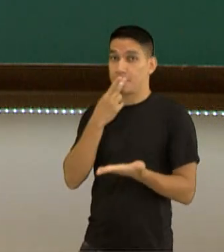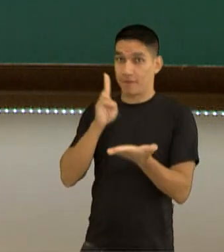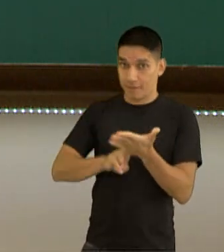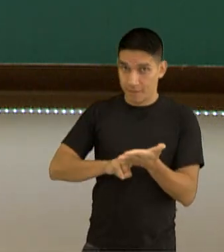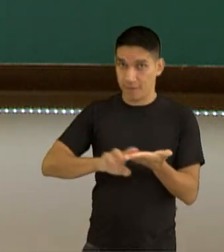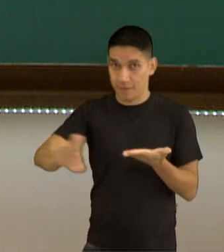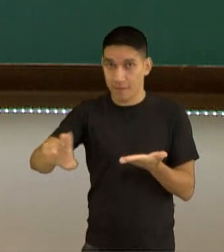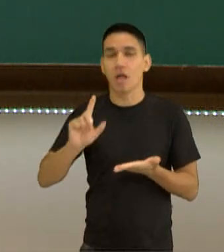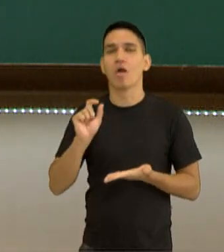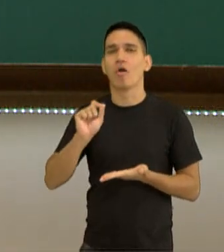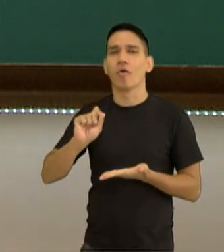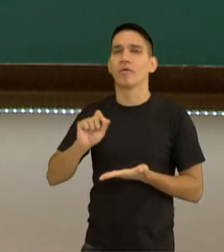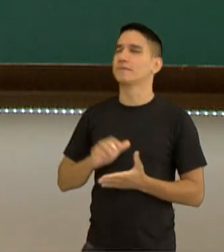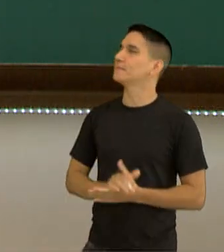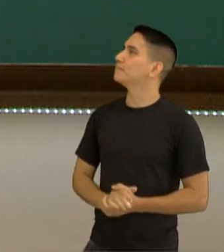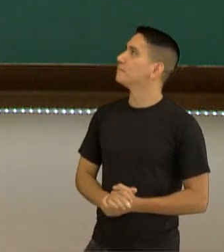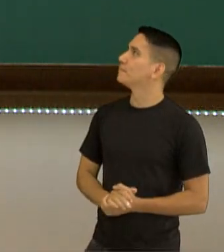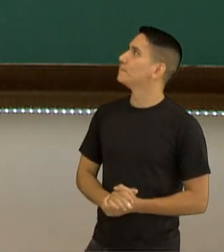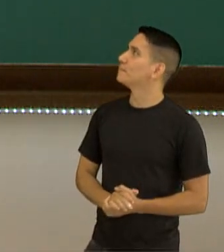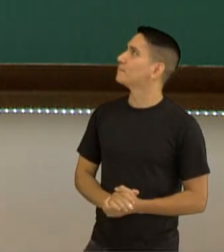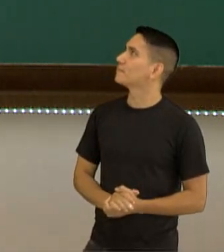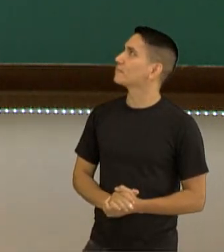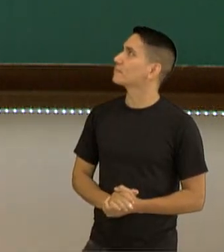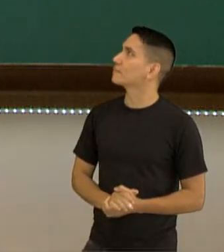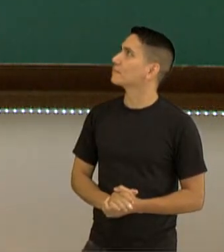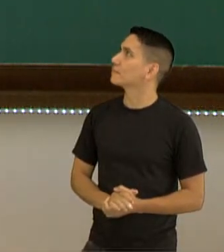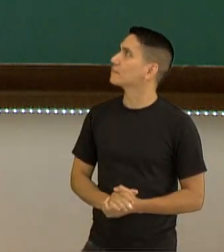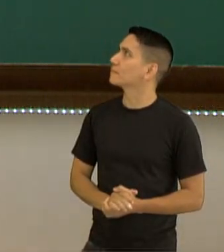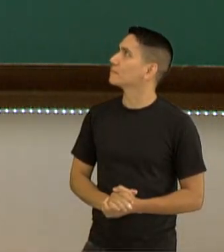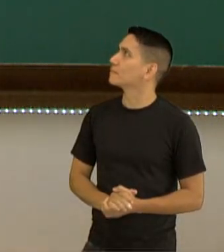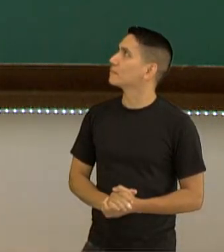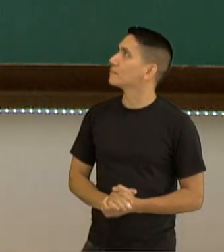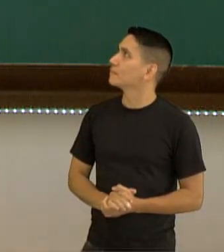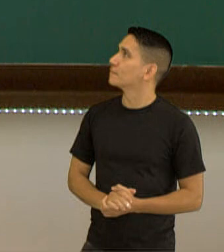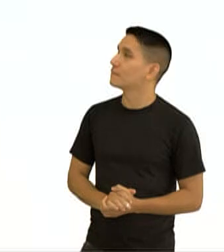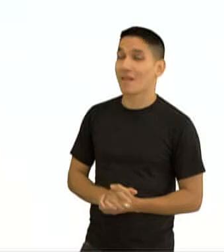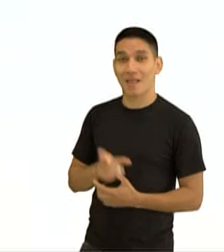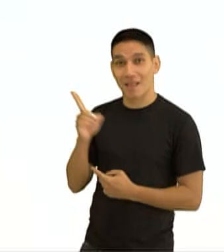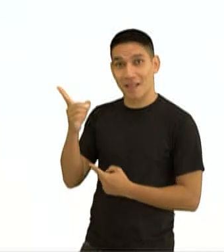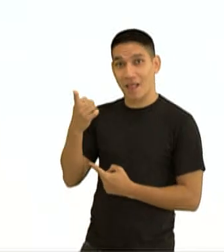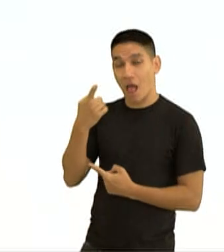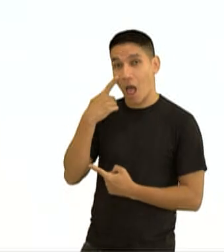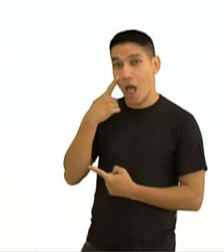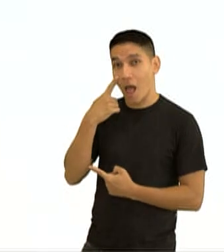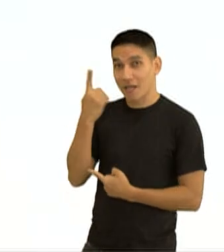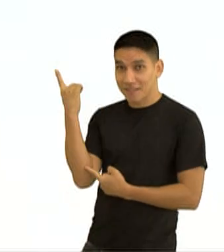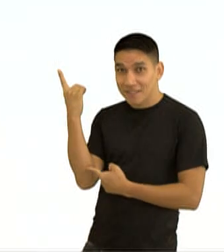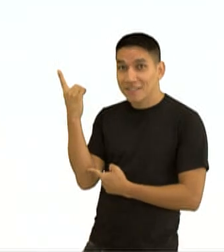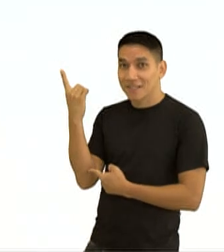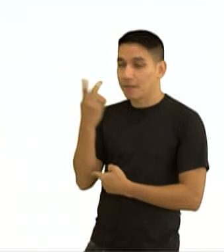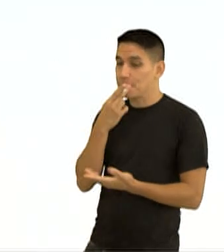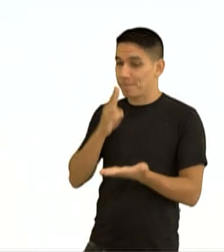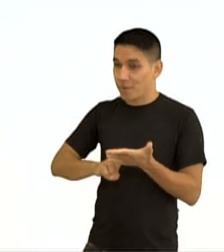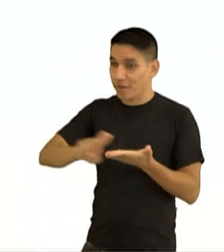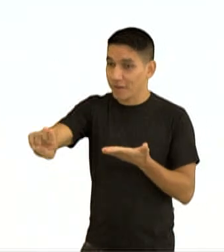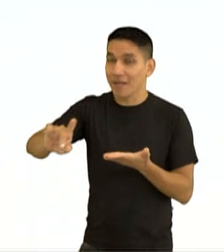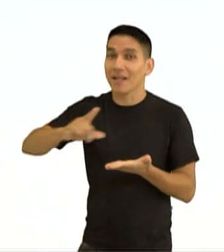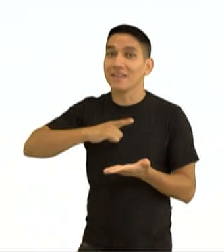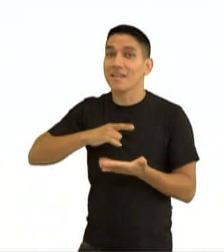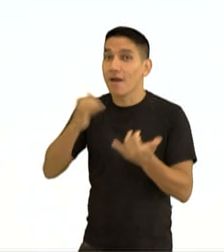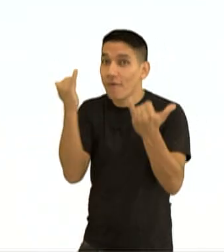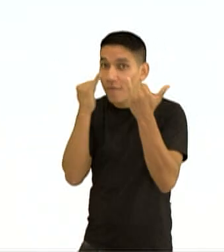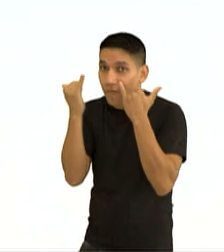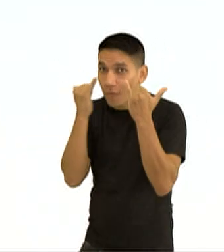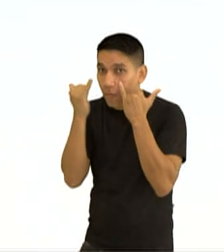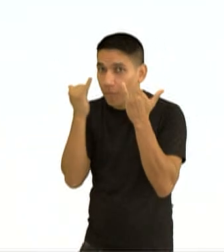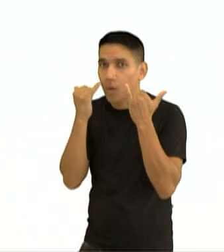postal, the postcard is addressed to a person in. Então, observem que no cartão postal nós temos algumas